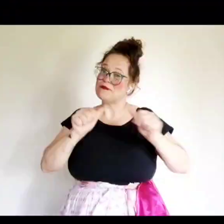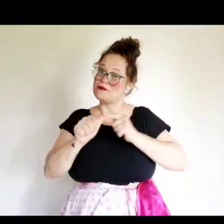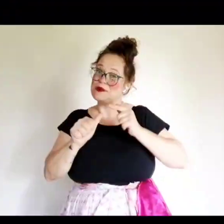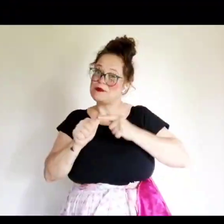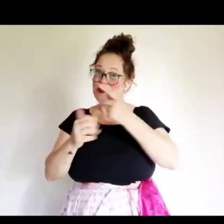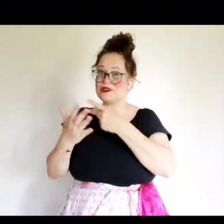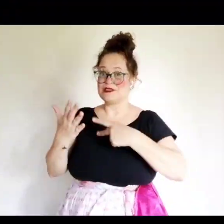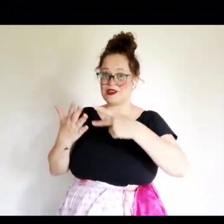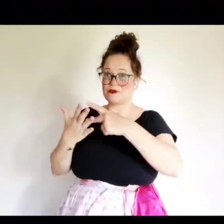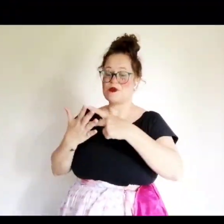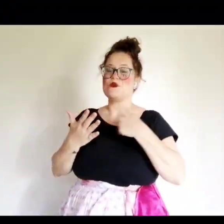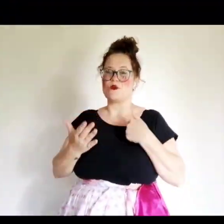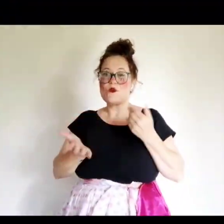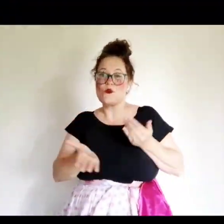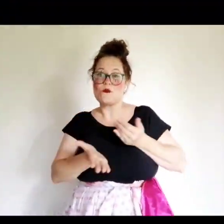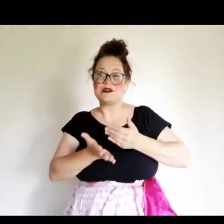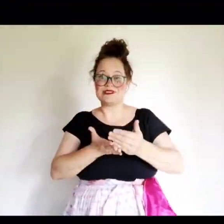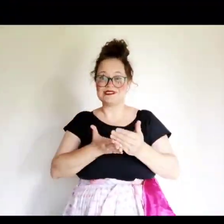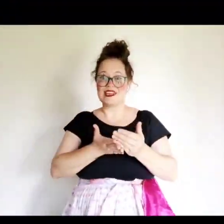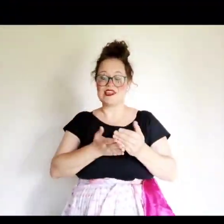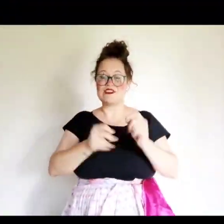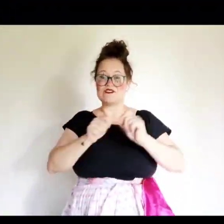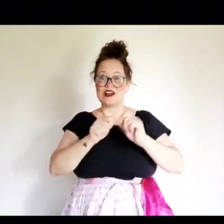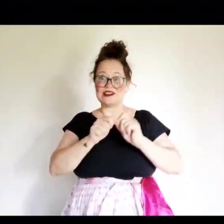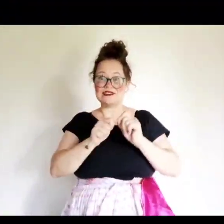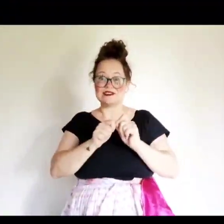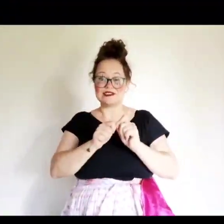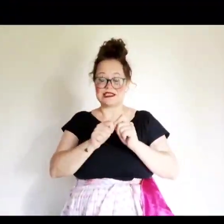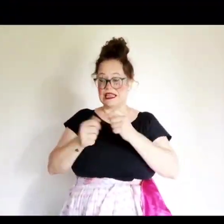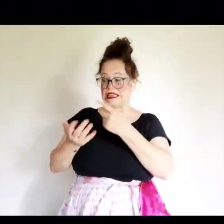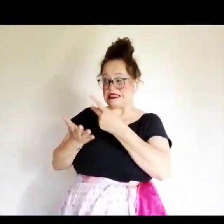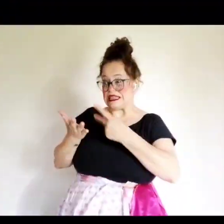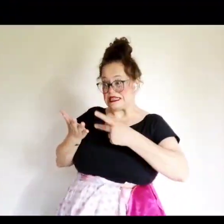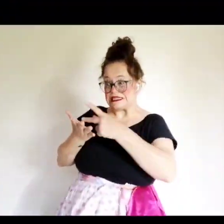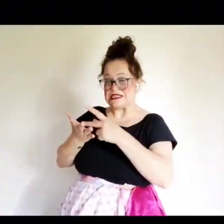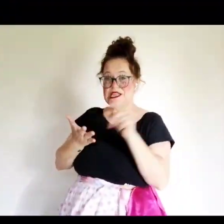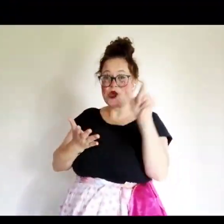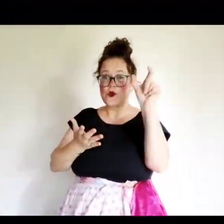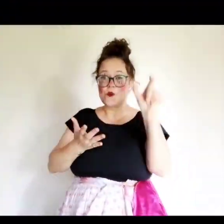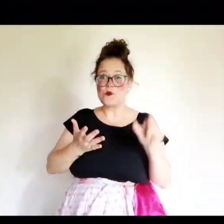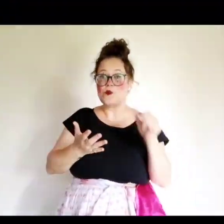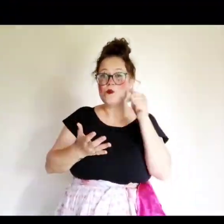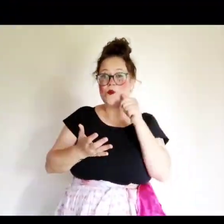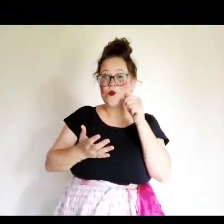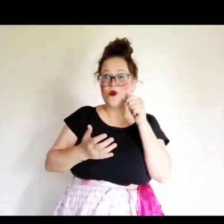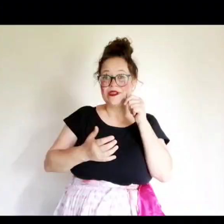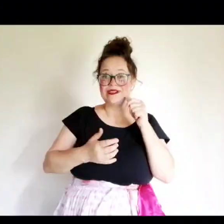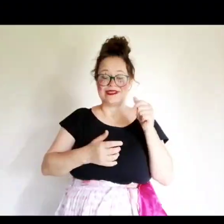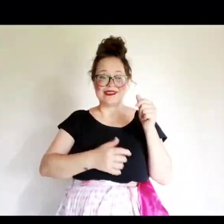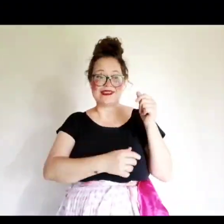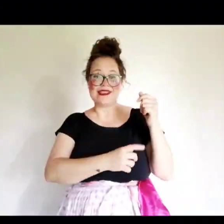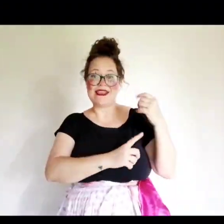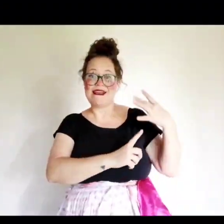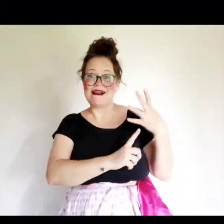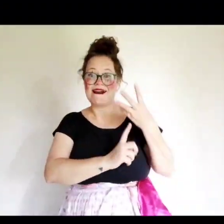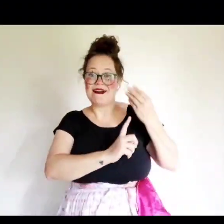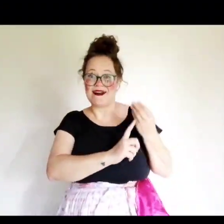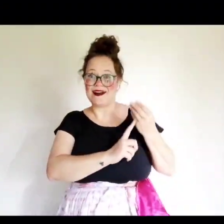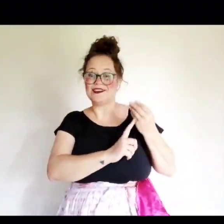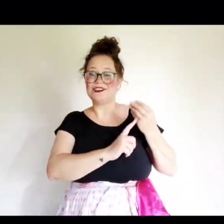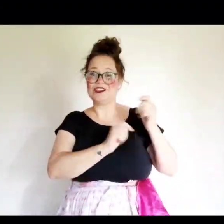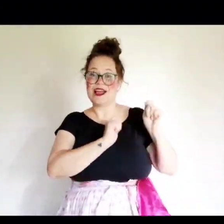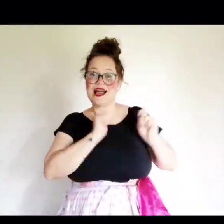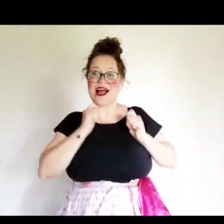eu comecei a fazer desenhos das atrizes que me inspiraram. Das atrizes que fizeram a